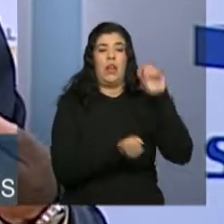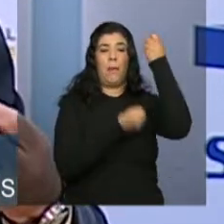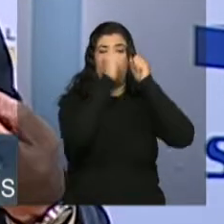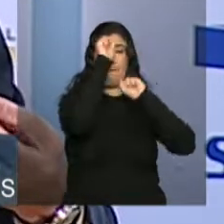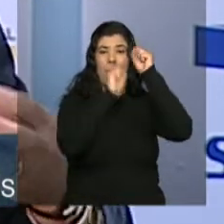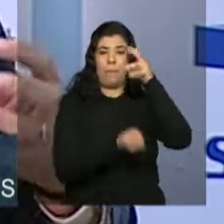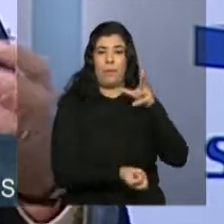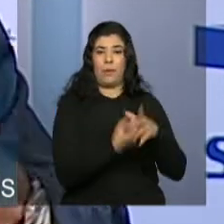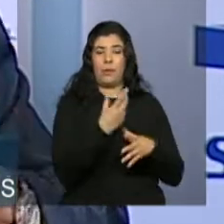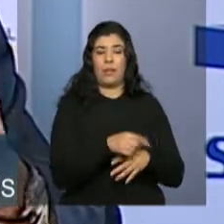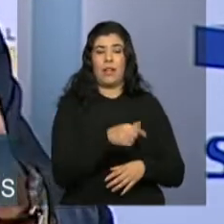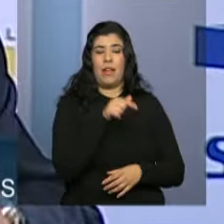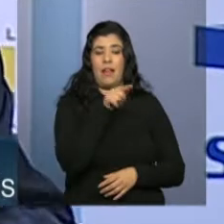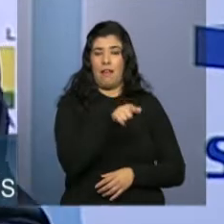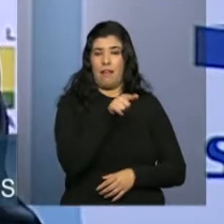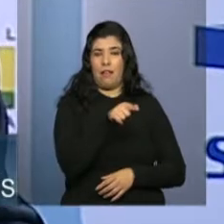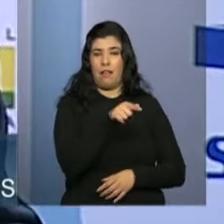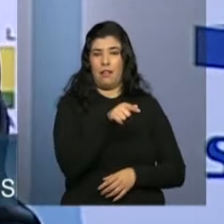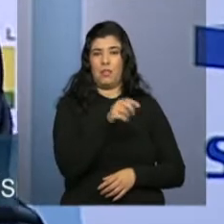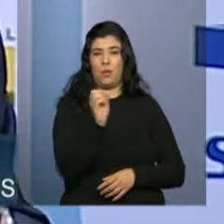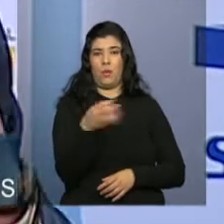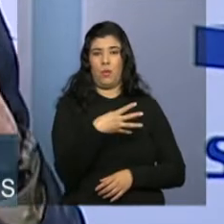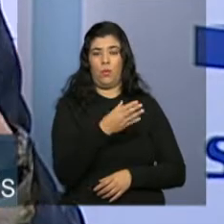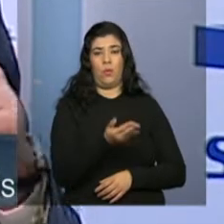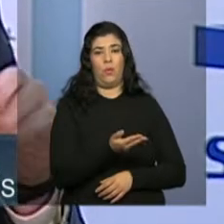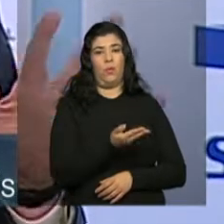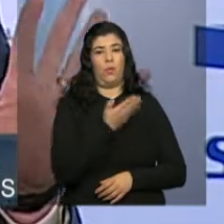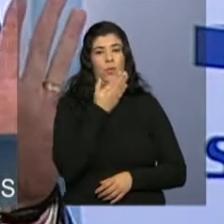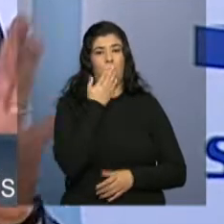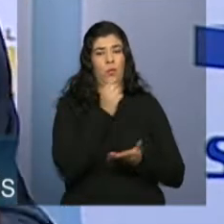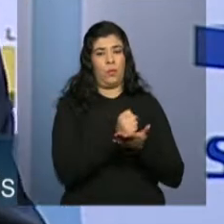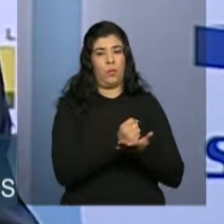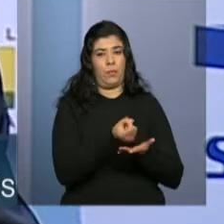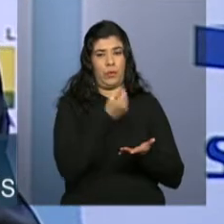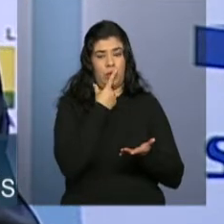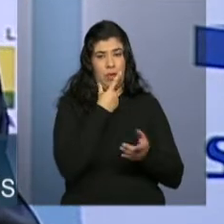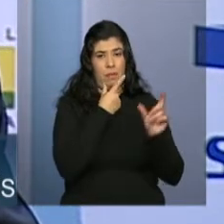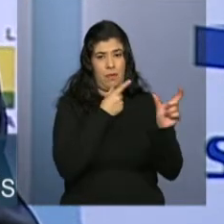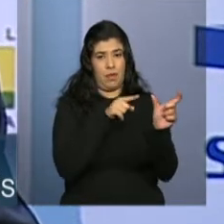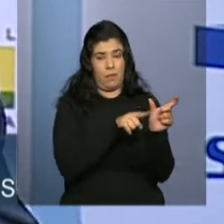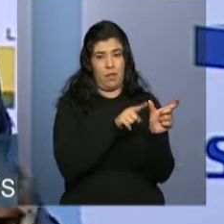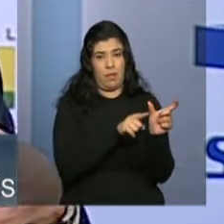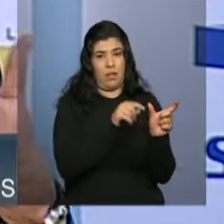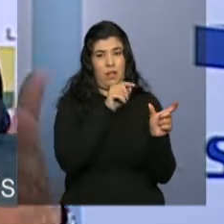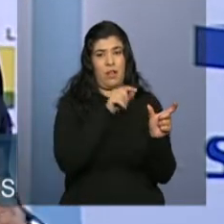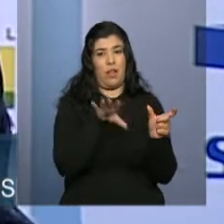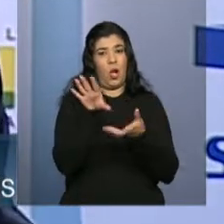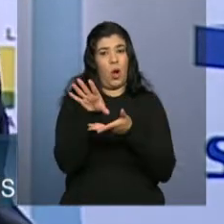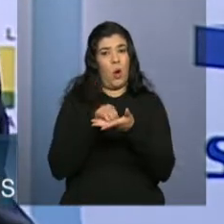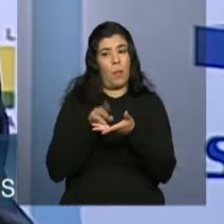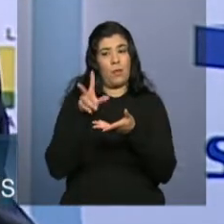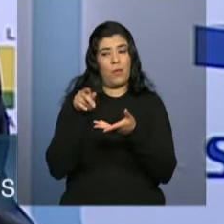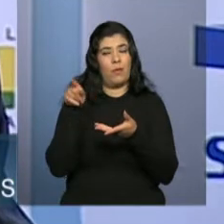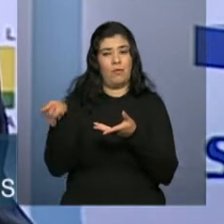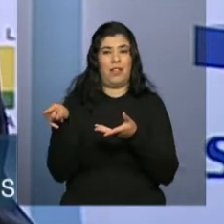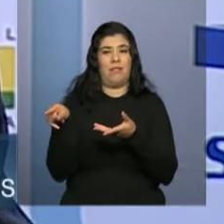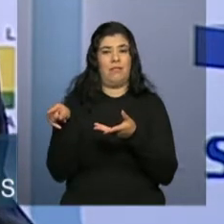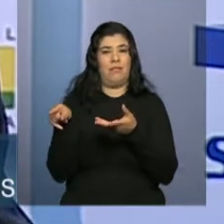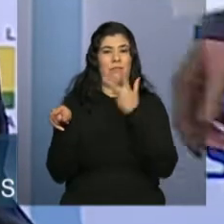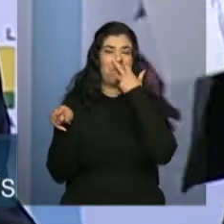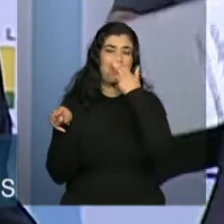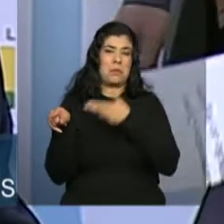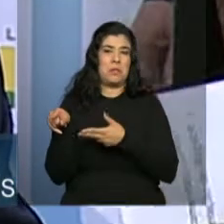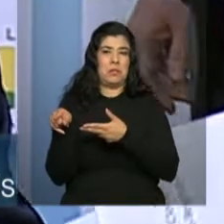genérico do medicamento x que é Clone dele e ele entra na chefe nessa nesse pedido aí de